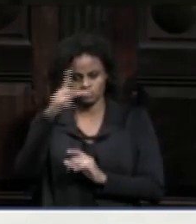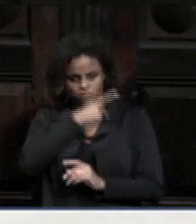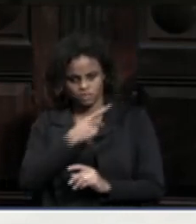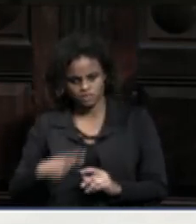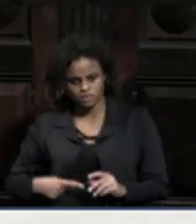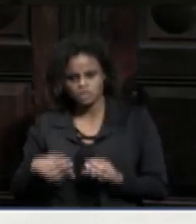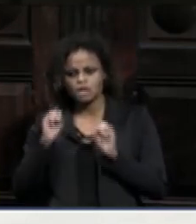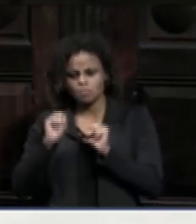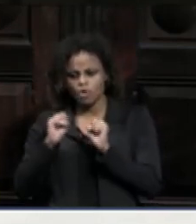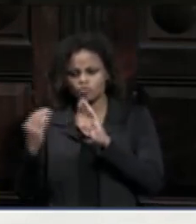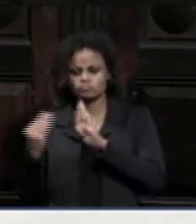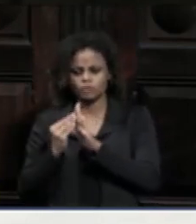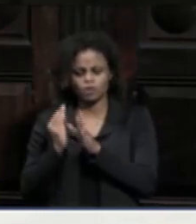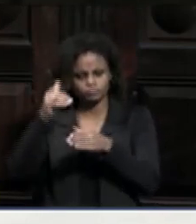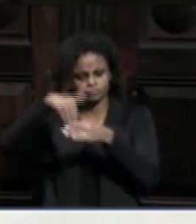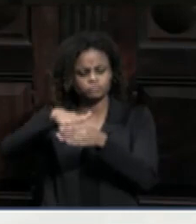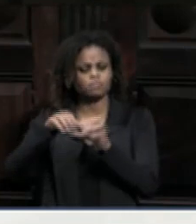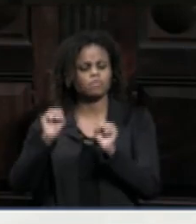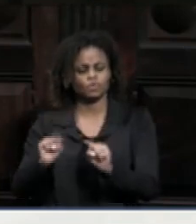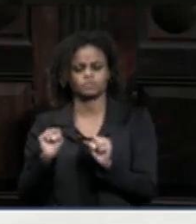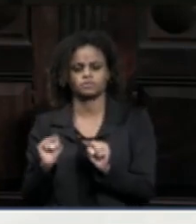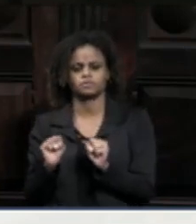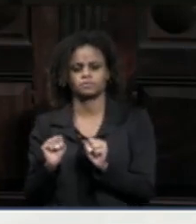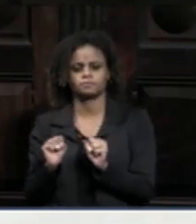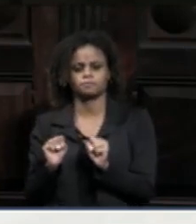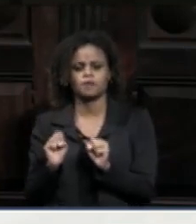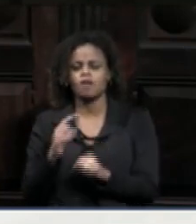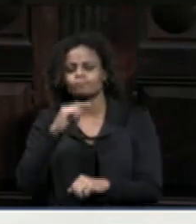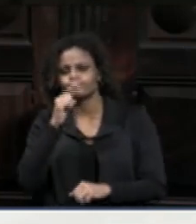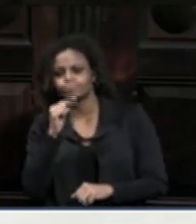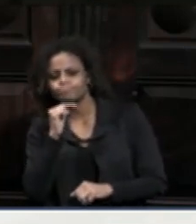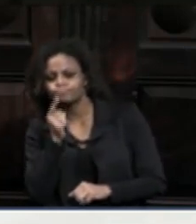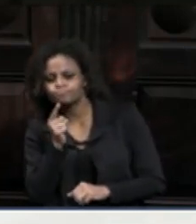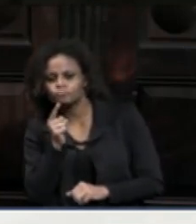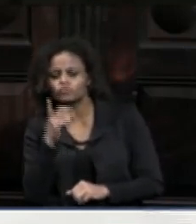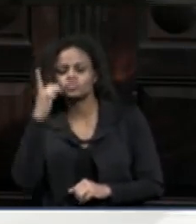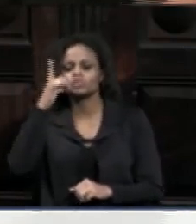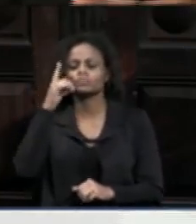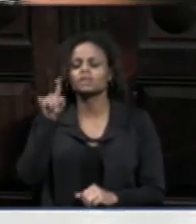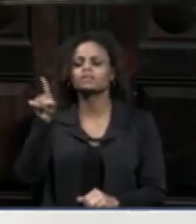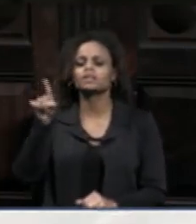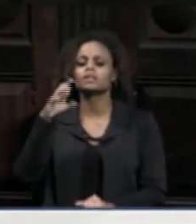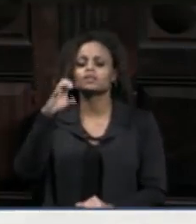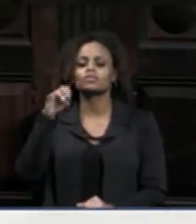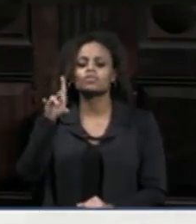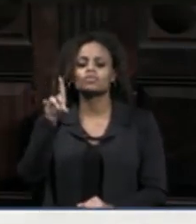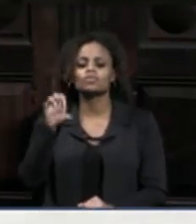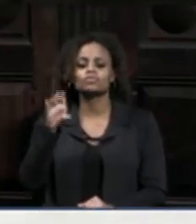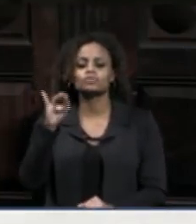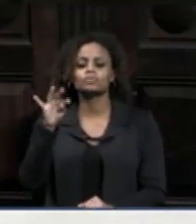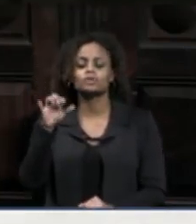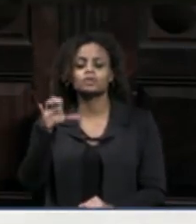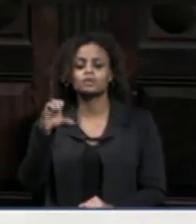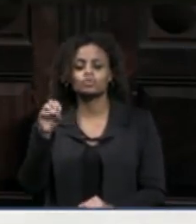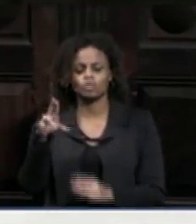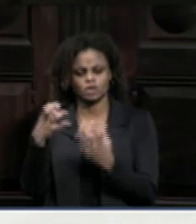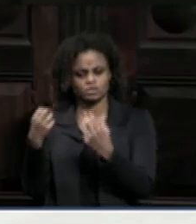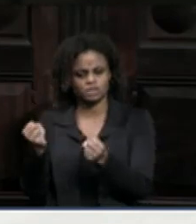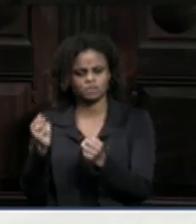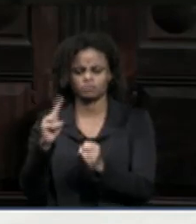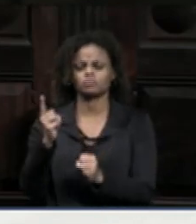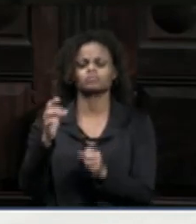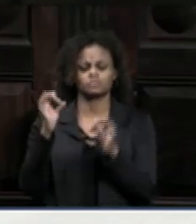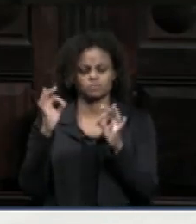ser inserida. Eu não tenho dúvidas de que o deputado Conde Bittencourt vai aquecer.